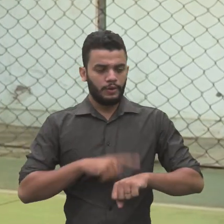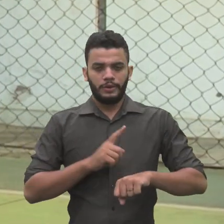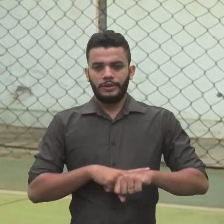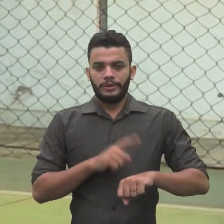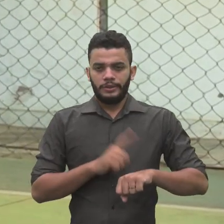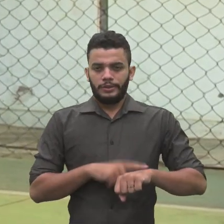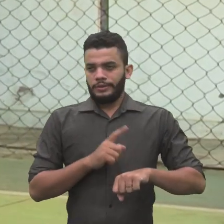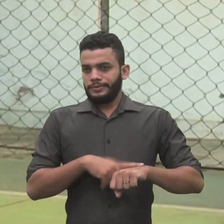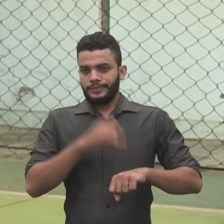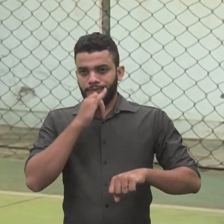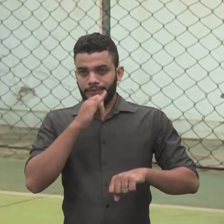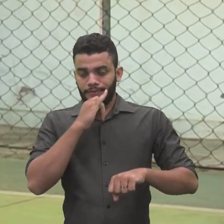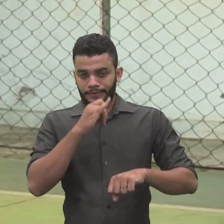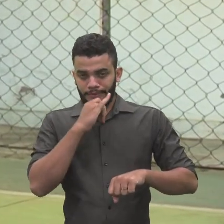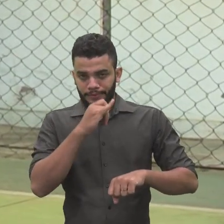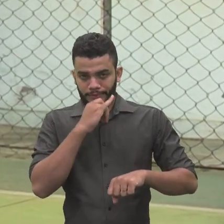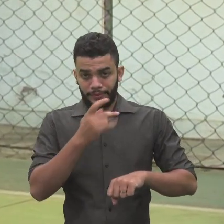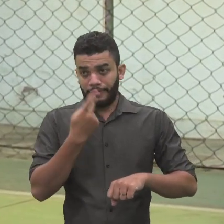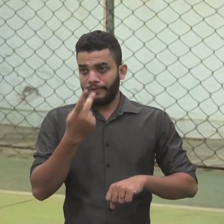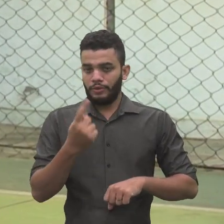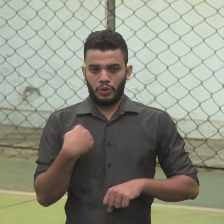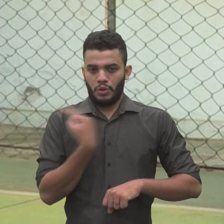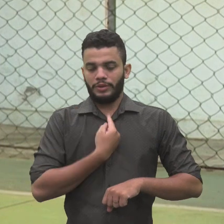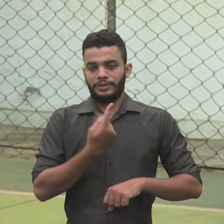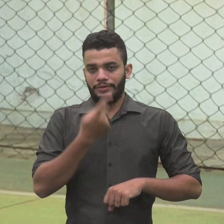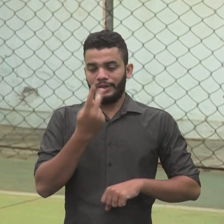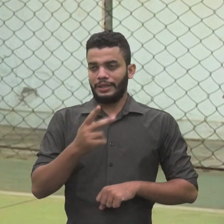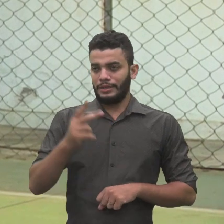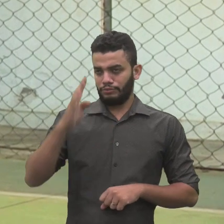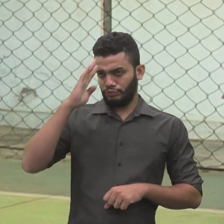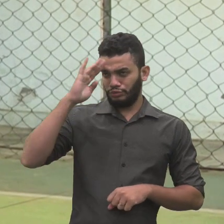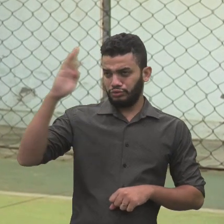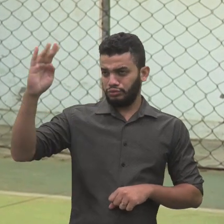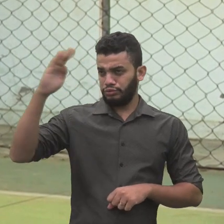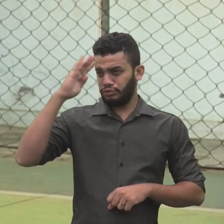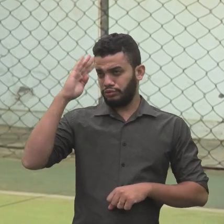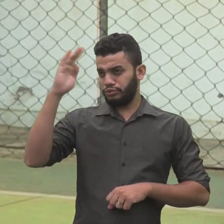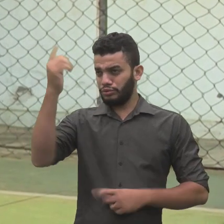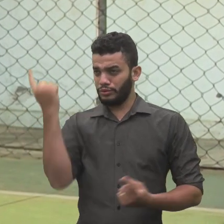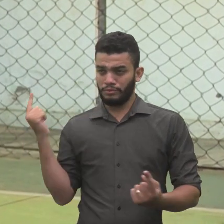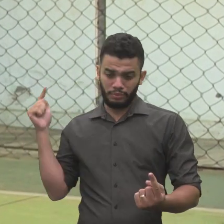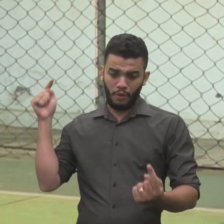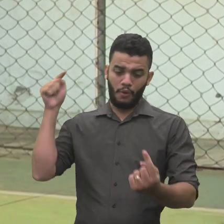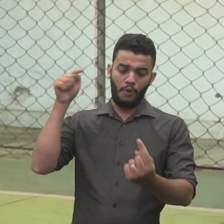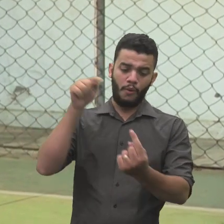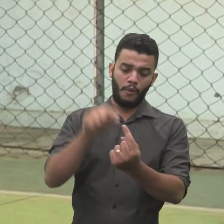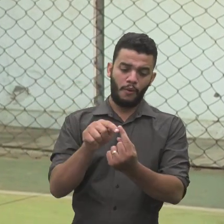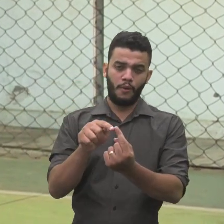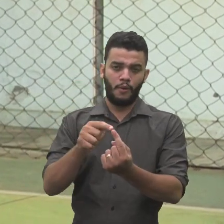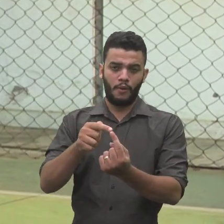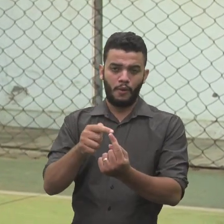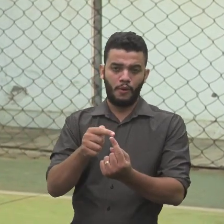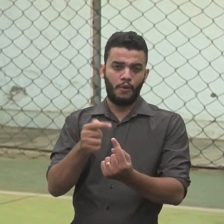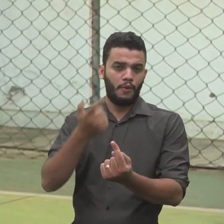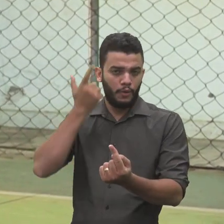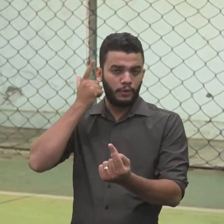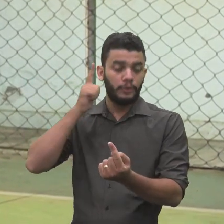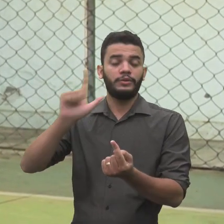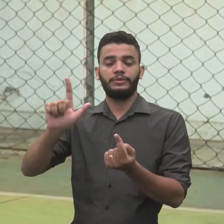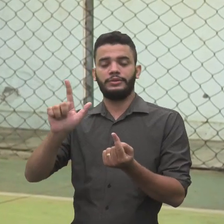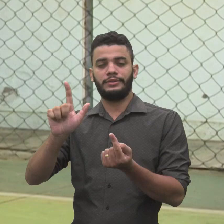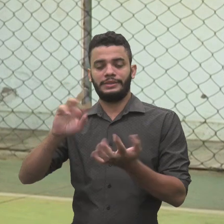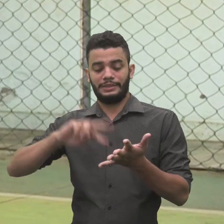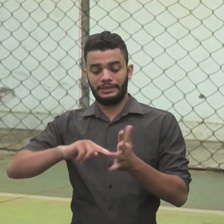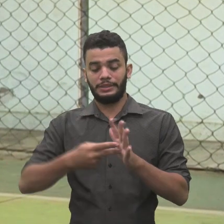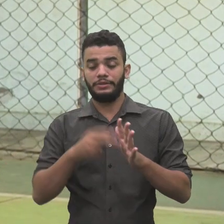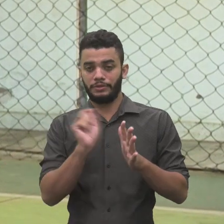sonho, alcançando metas, vocês vão lembrar do Lego, tá bom? Da junção do Lego e da montagem de um Lego, que